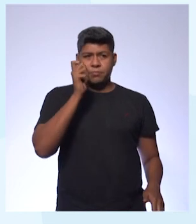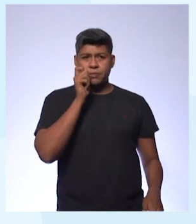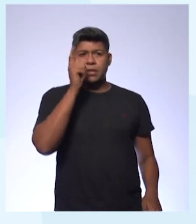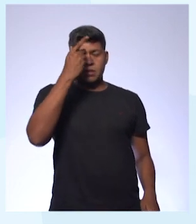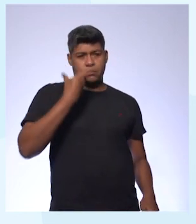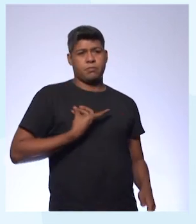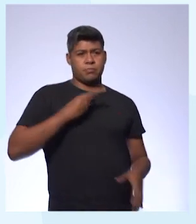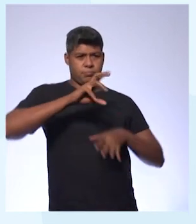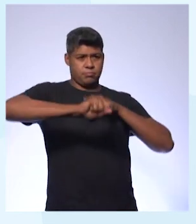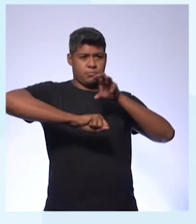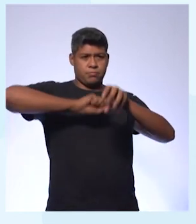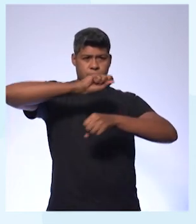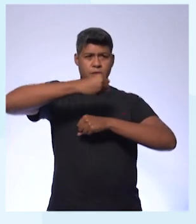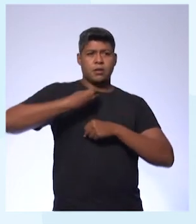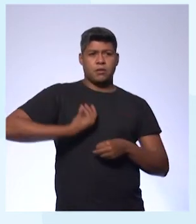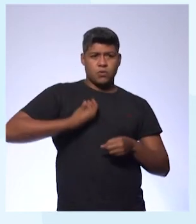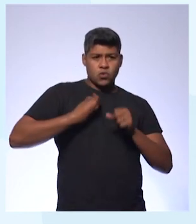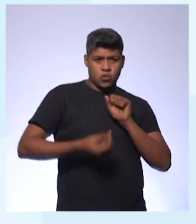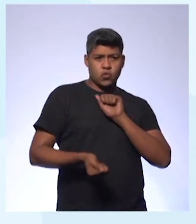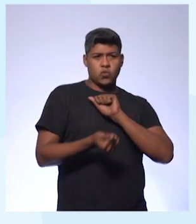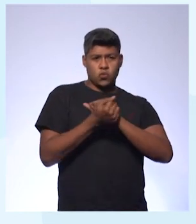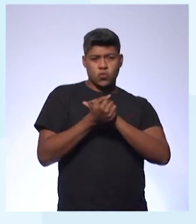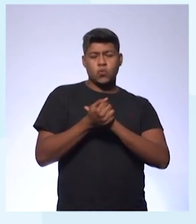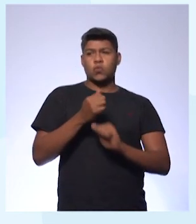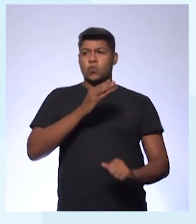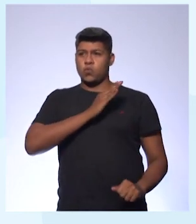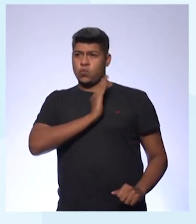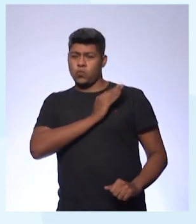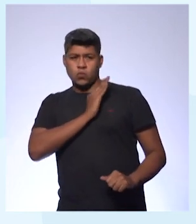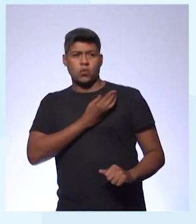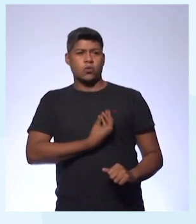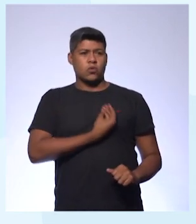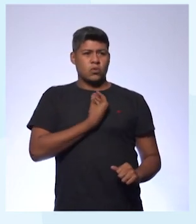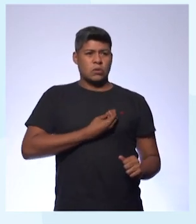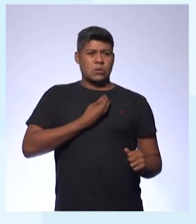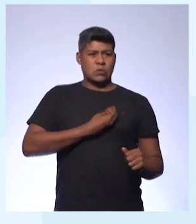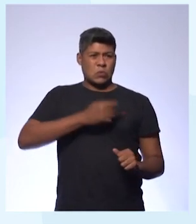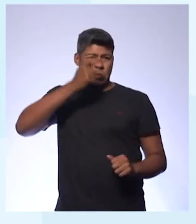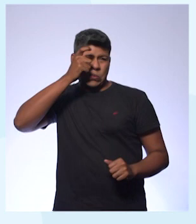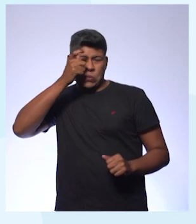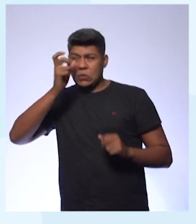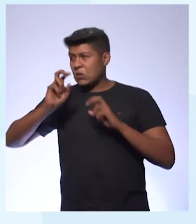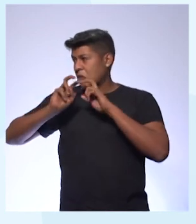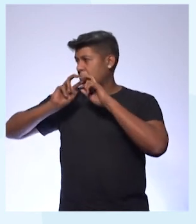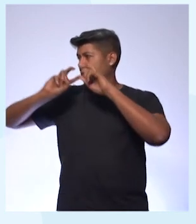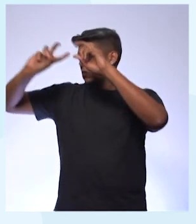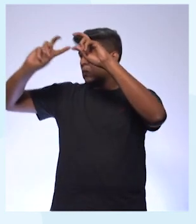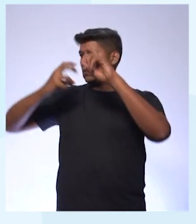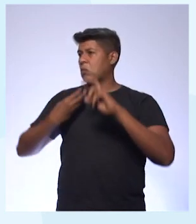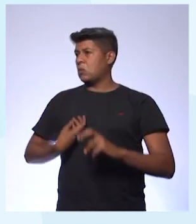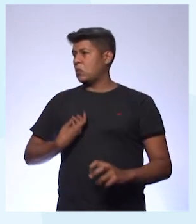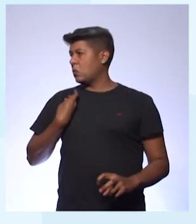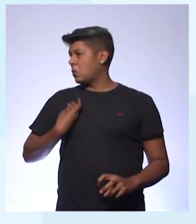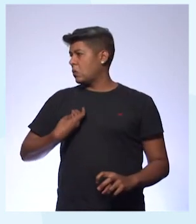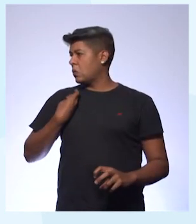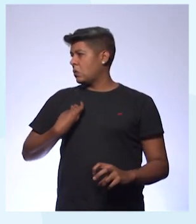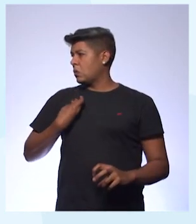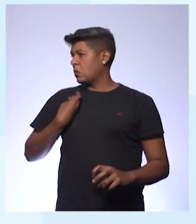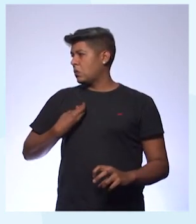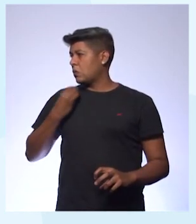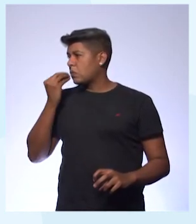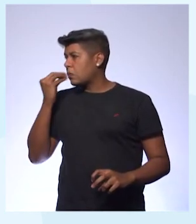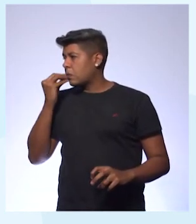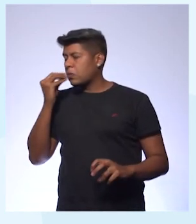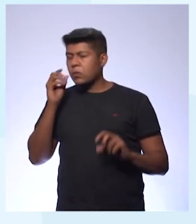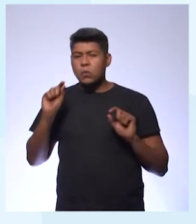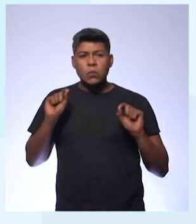te devora, residem juntamente no teu peito um demônio que ruge e um Deus que chora. Uau!